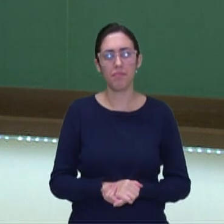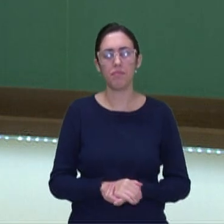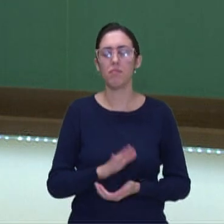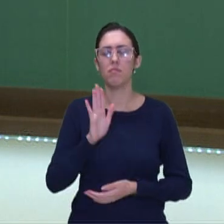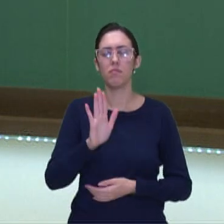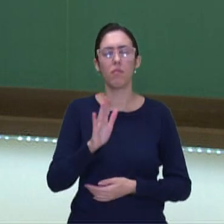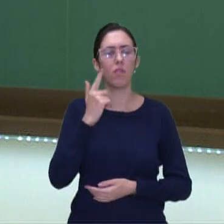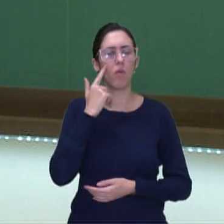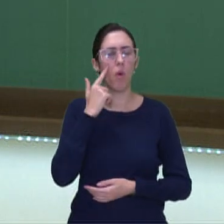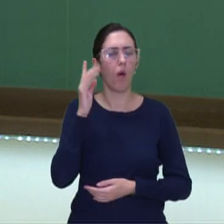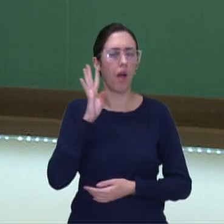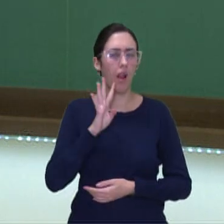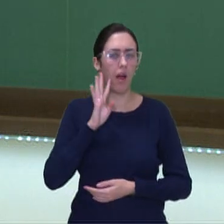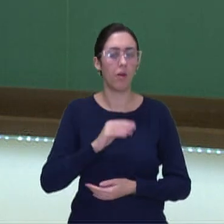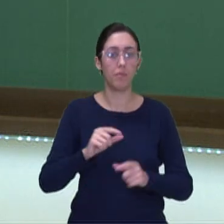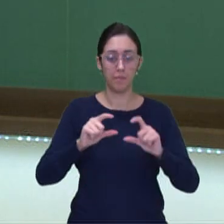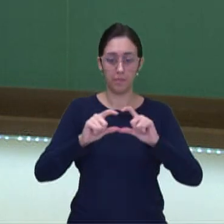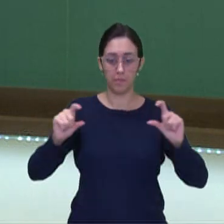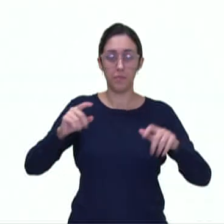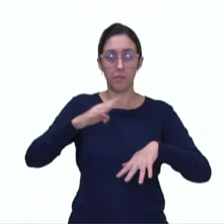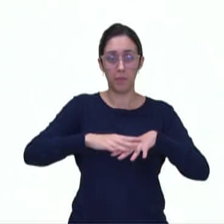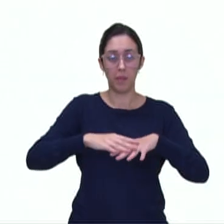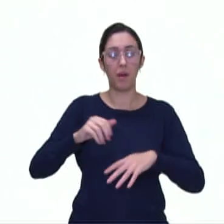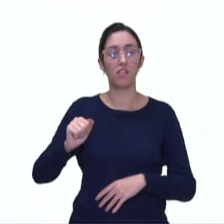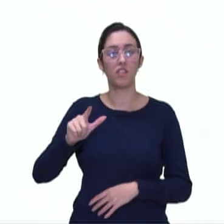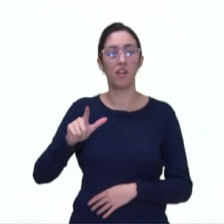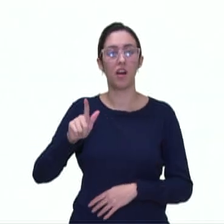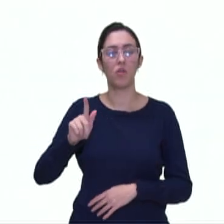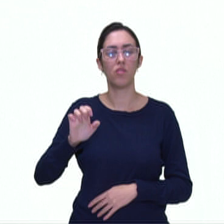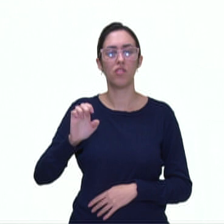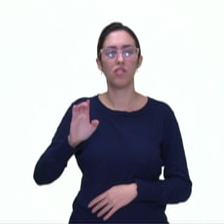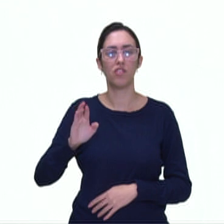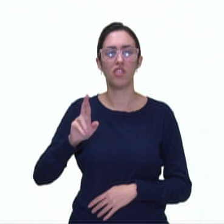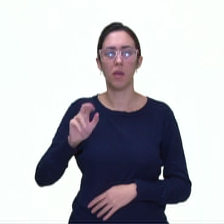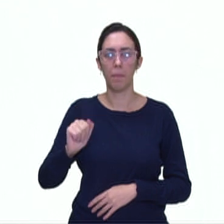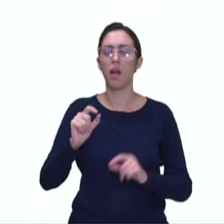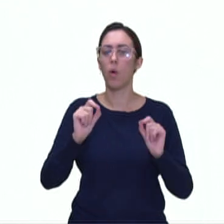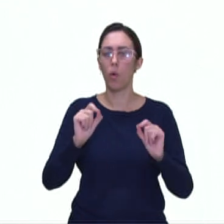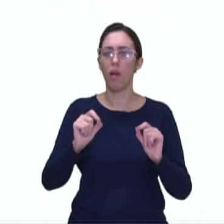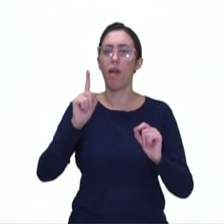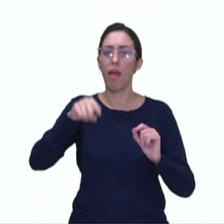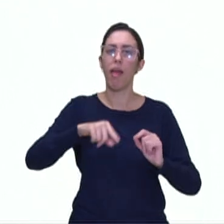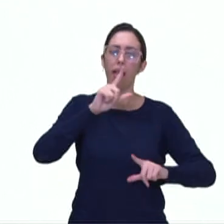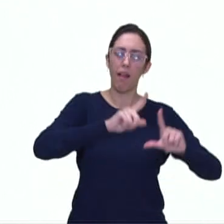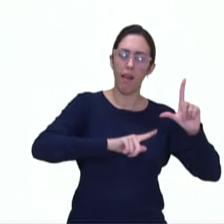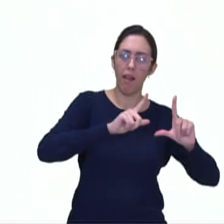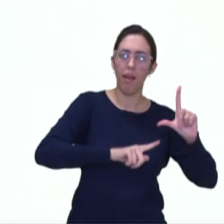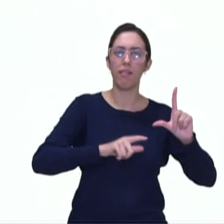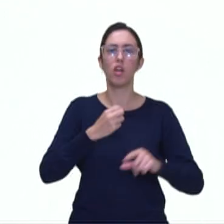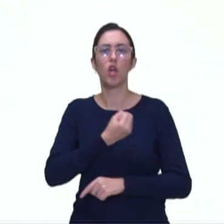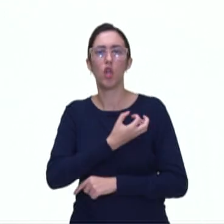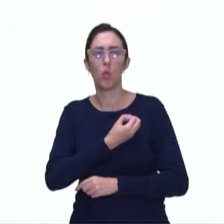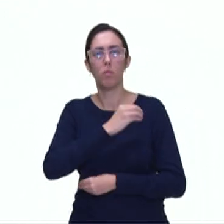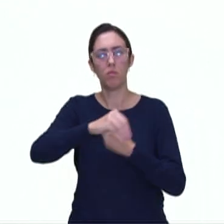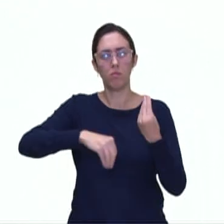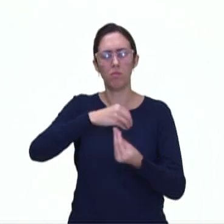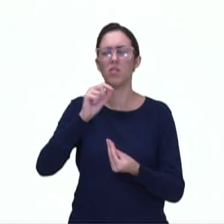só que legal, uma expressão algébrica é o quê? É uma expressão que contém letras e números. Para que serve a letra? Dá uma